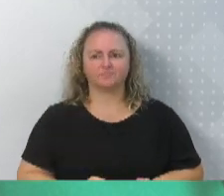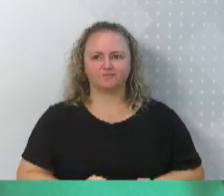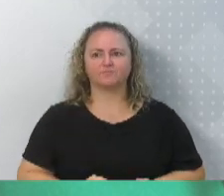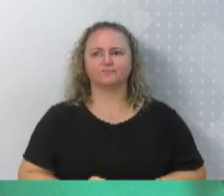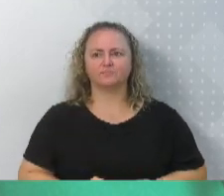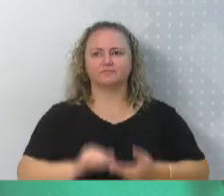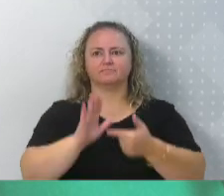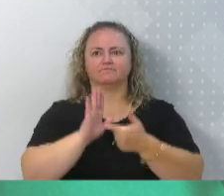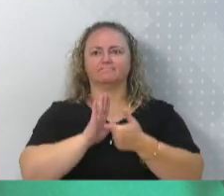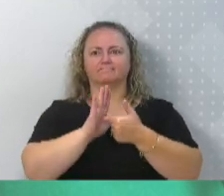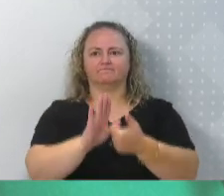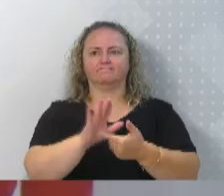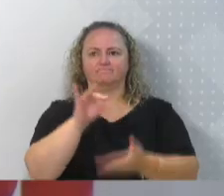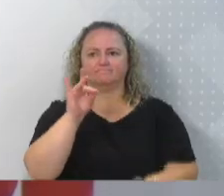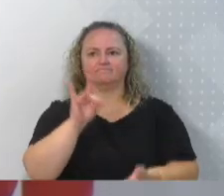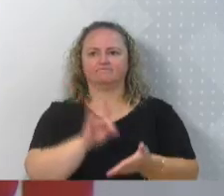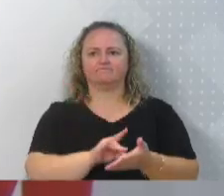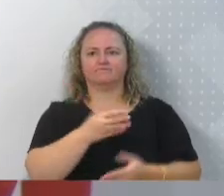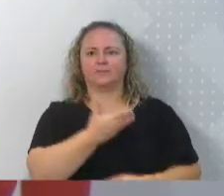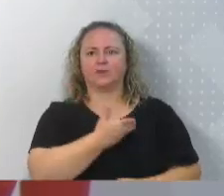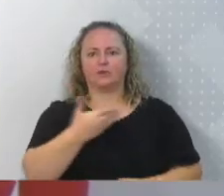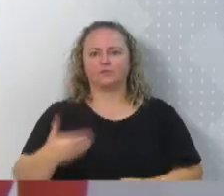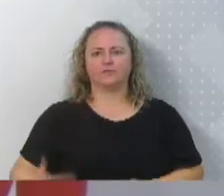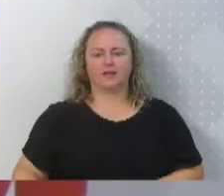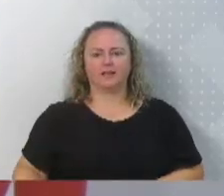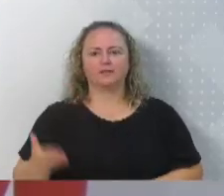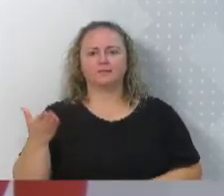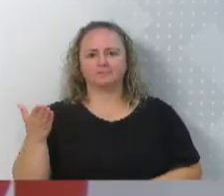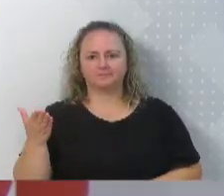essa bandeira que seria do governo né